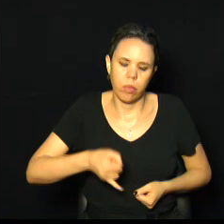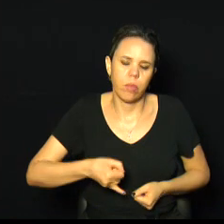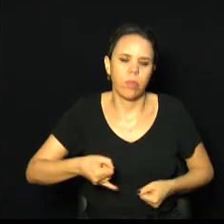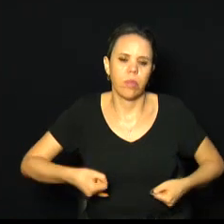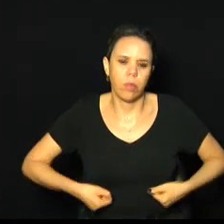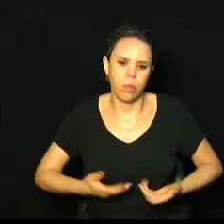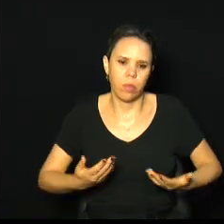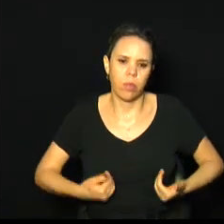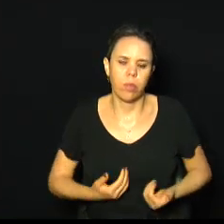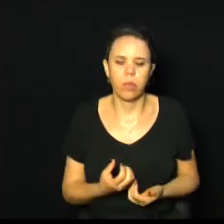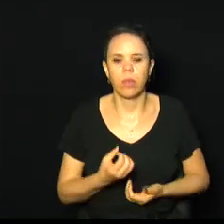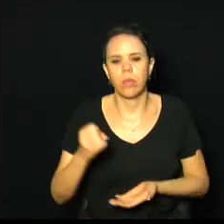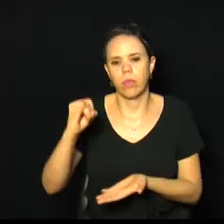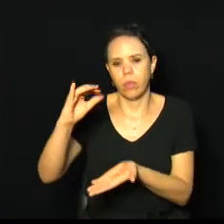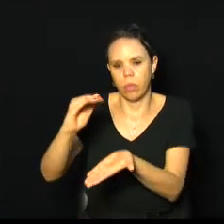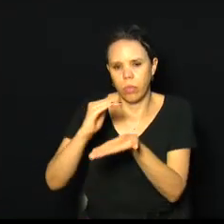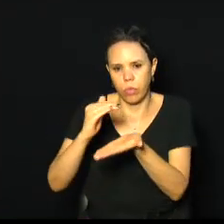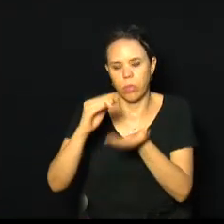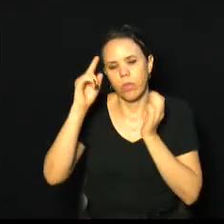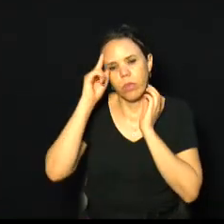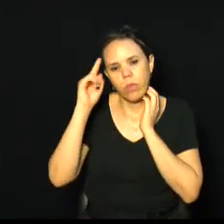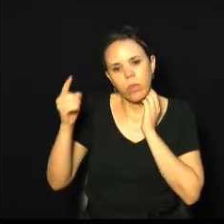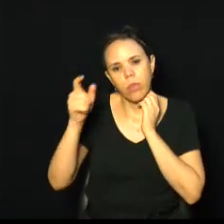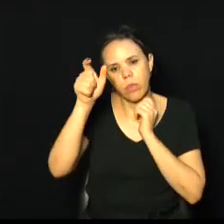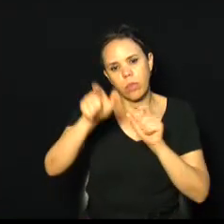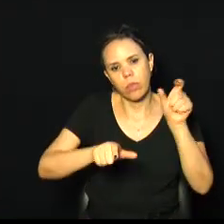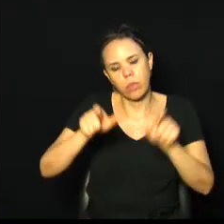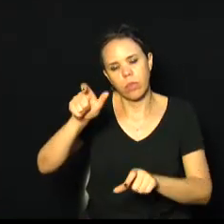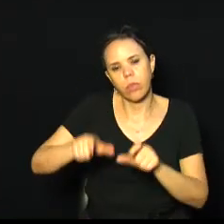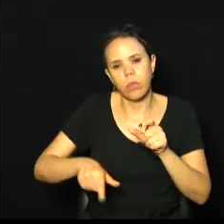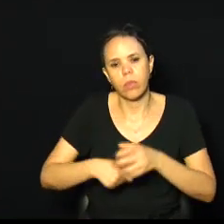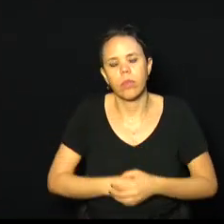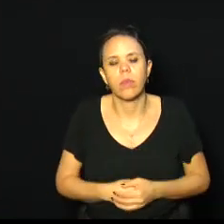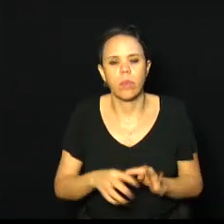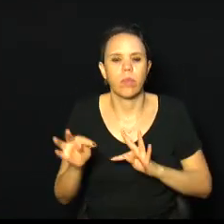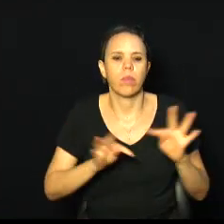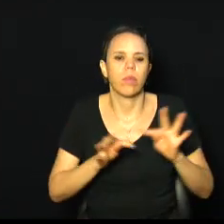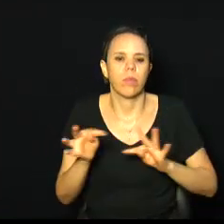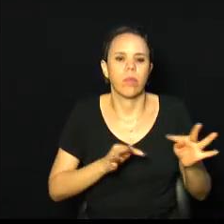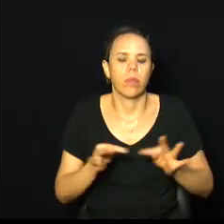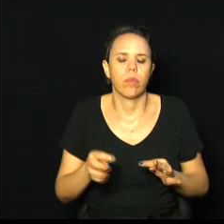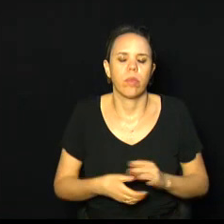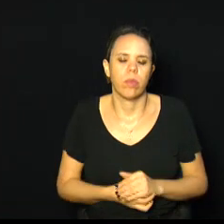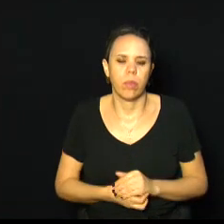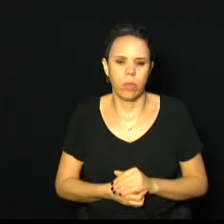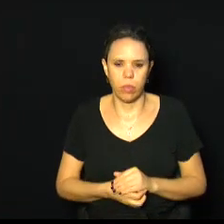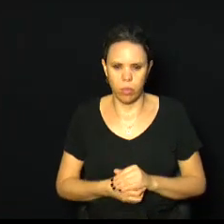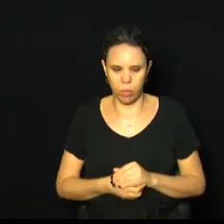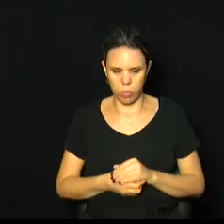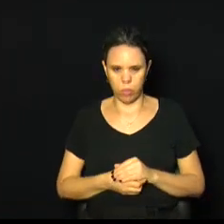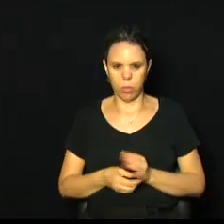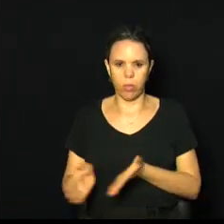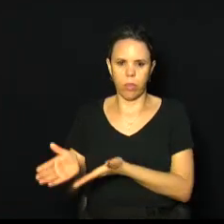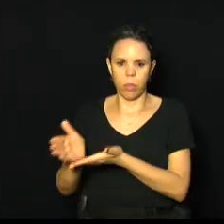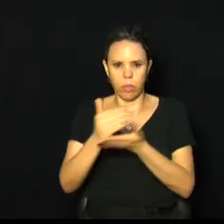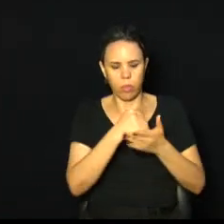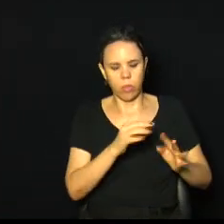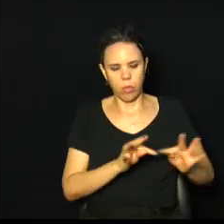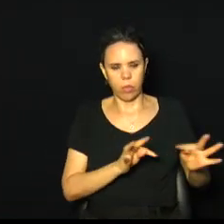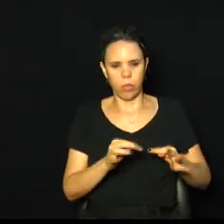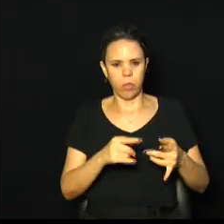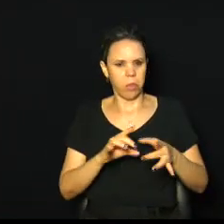capita, litro, dia, habitante, tratamento em relação ao que é coletado e